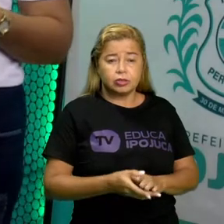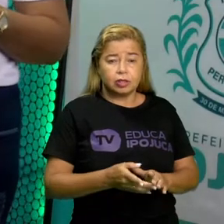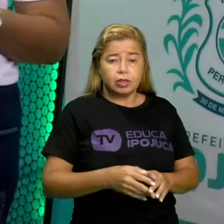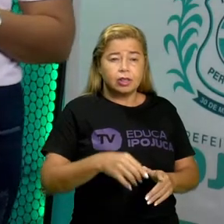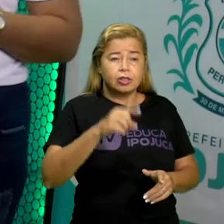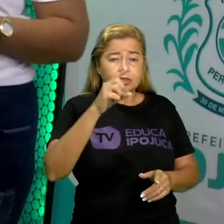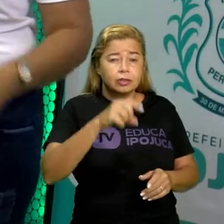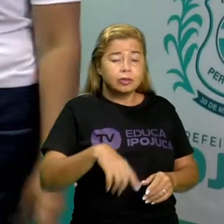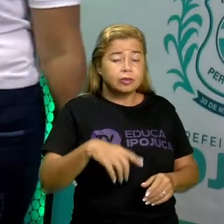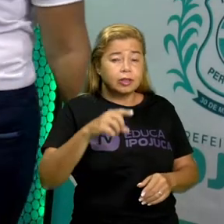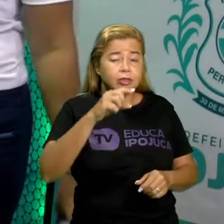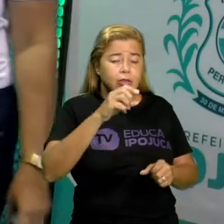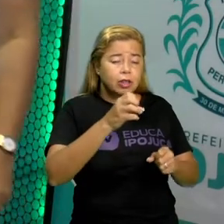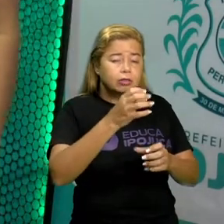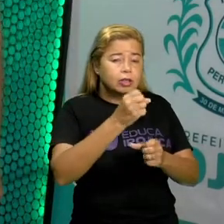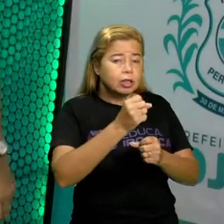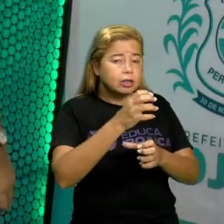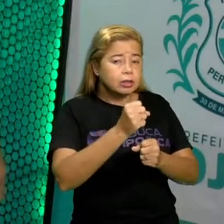legal que a gente aprende lá na escola.